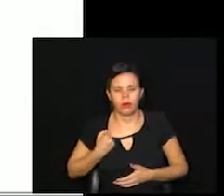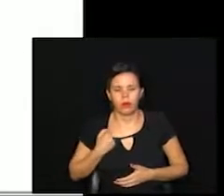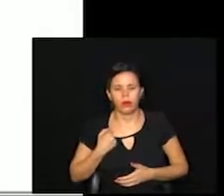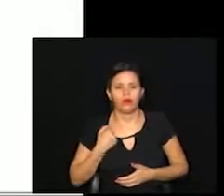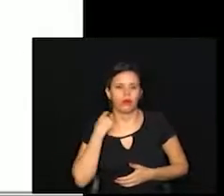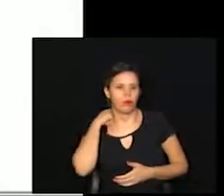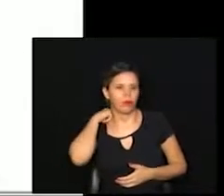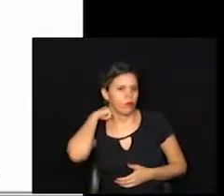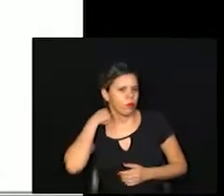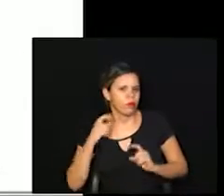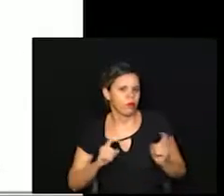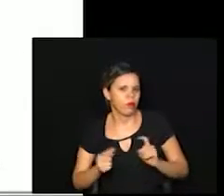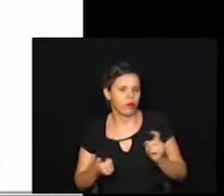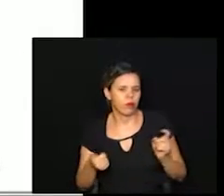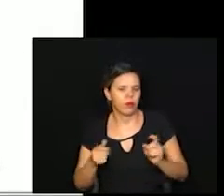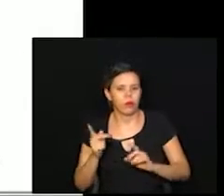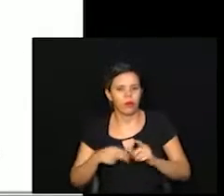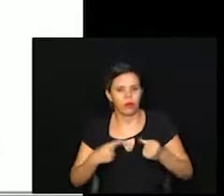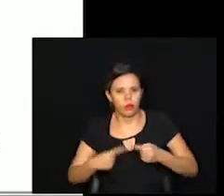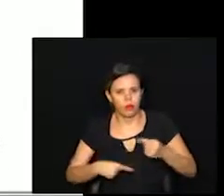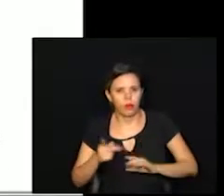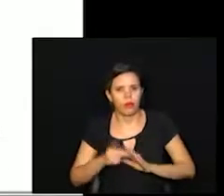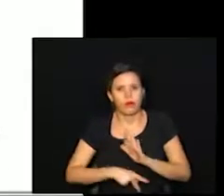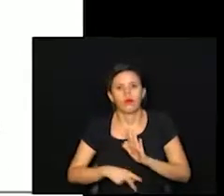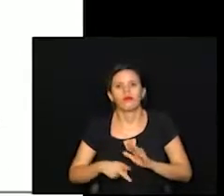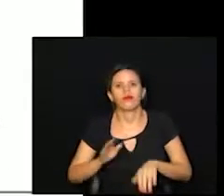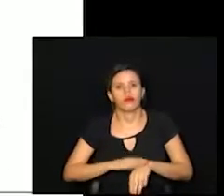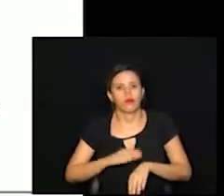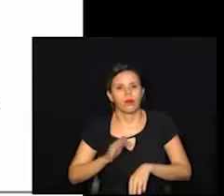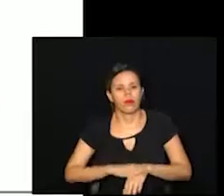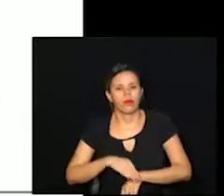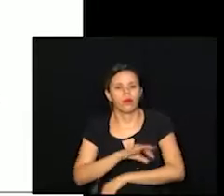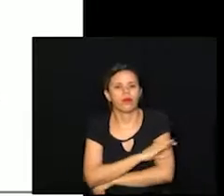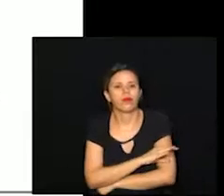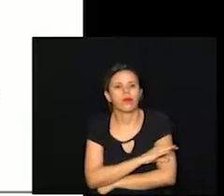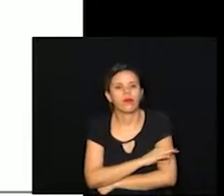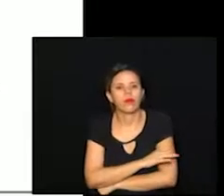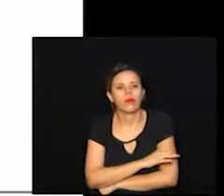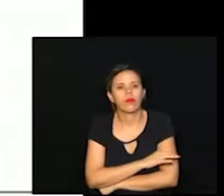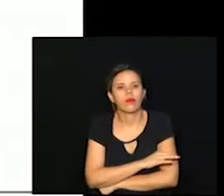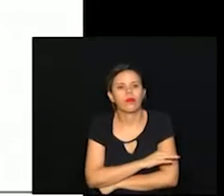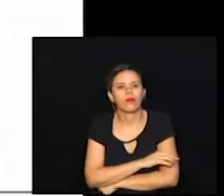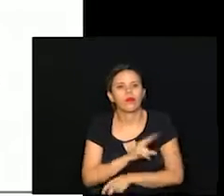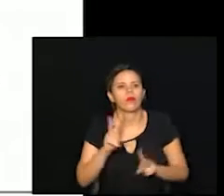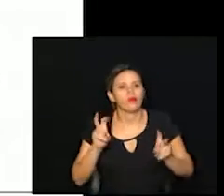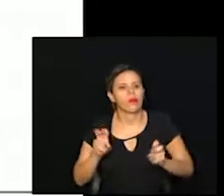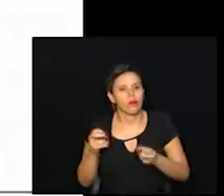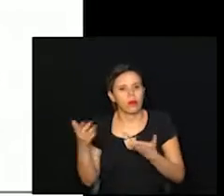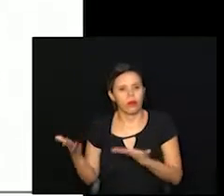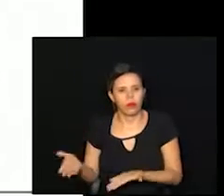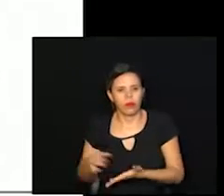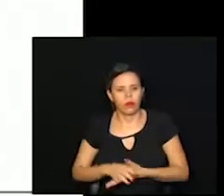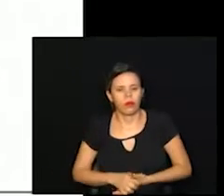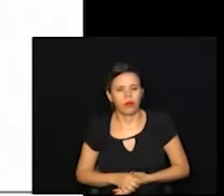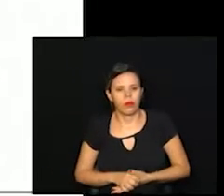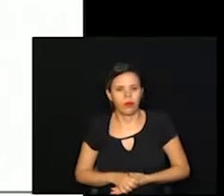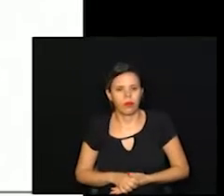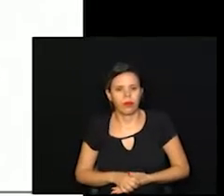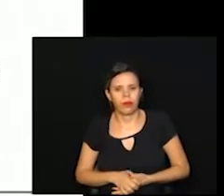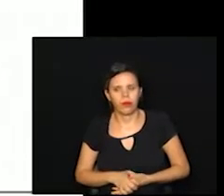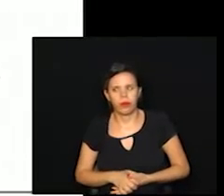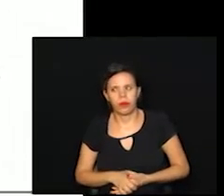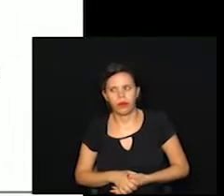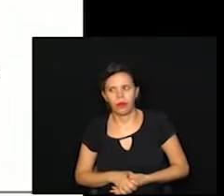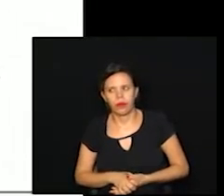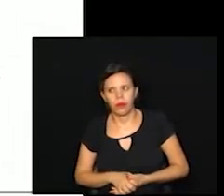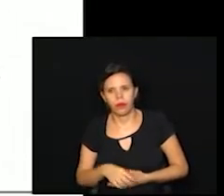Gabriel, é a primeira discussão de um projeto de autoria do Executivo que trata essa pauta aqui,